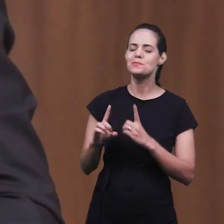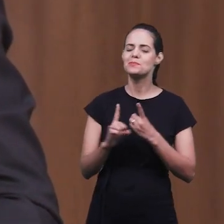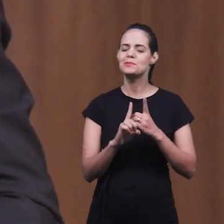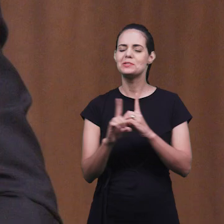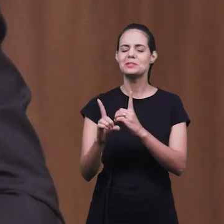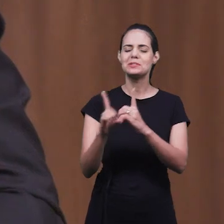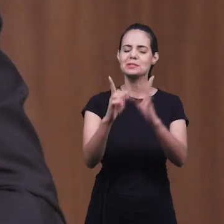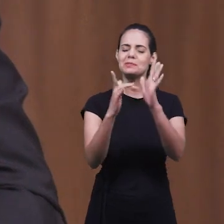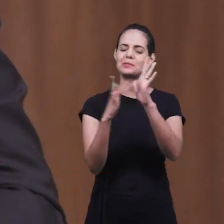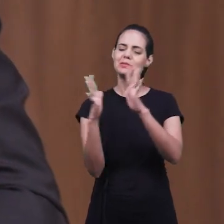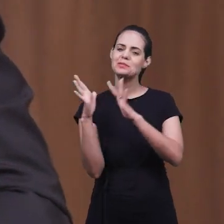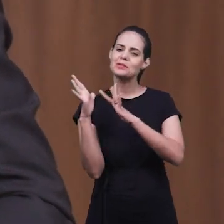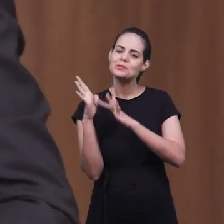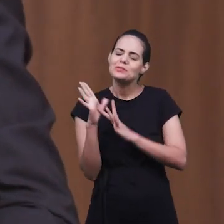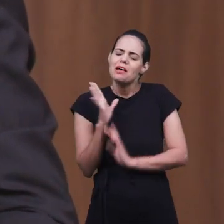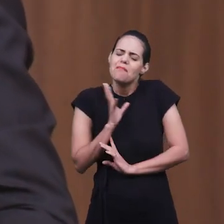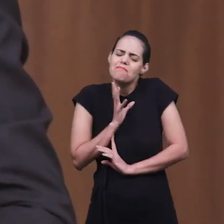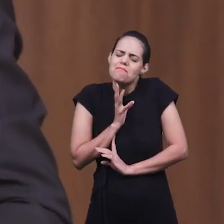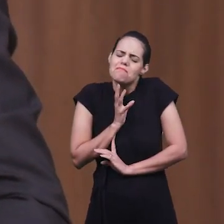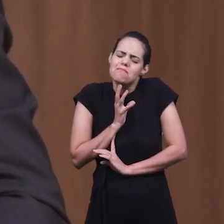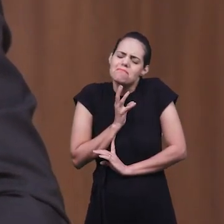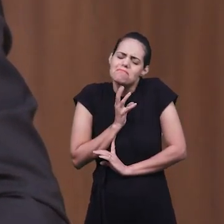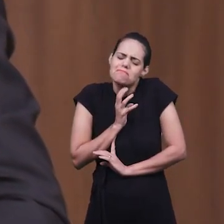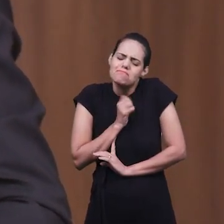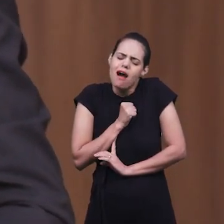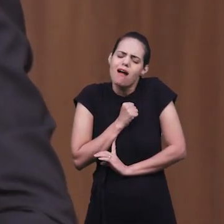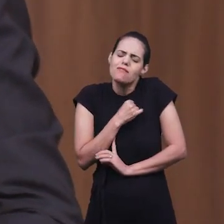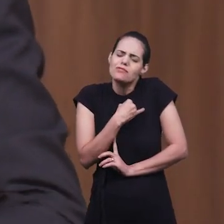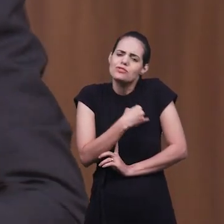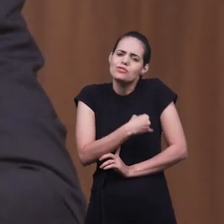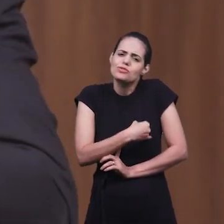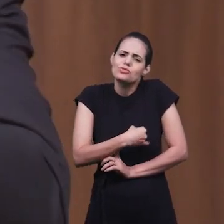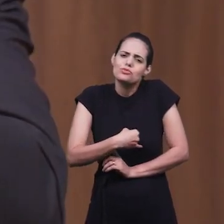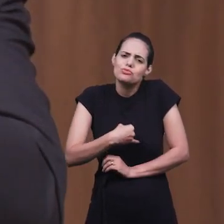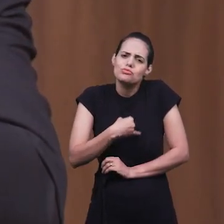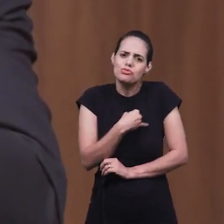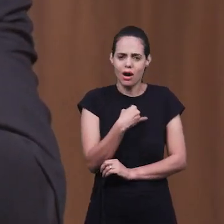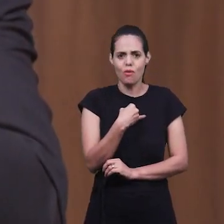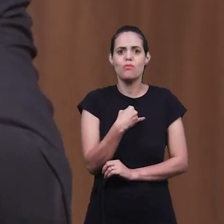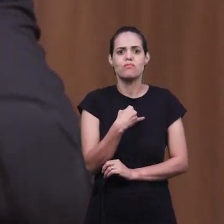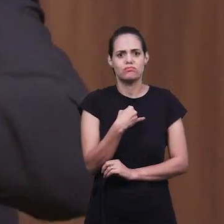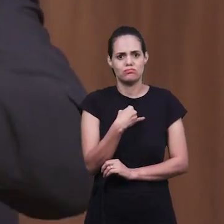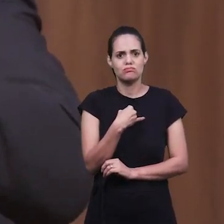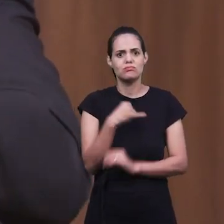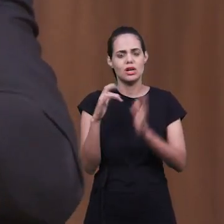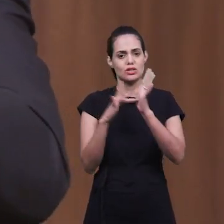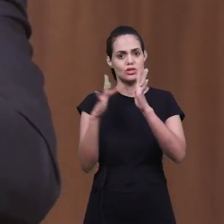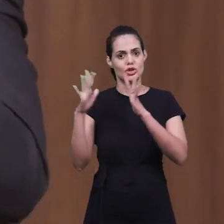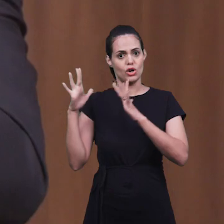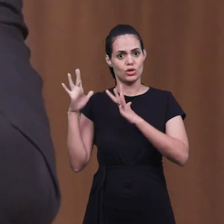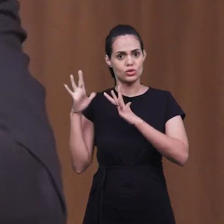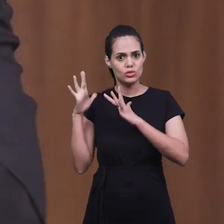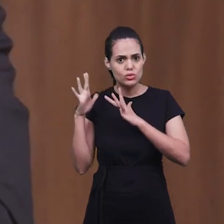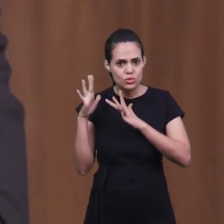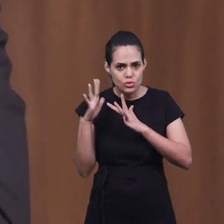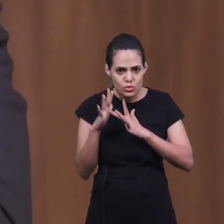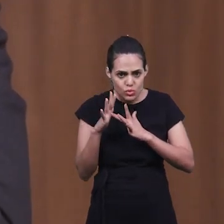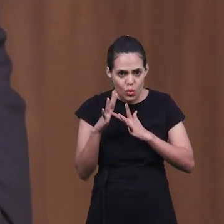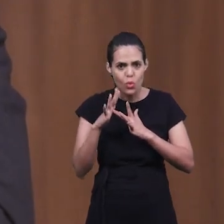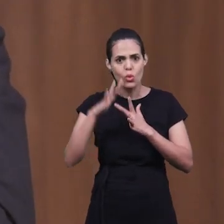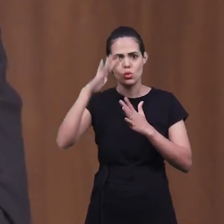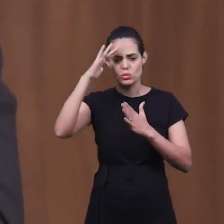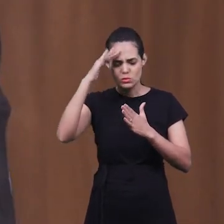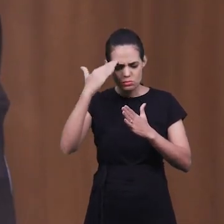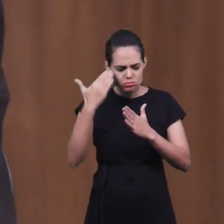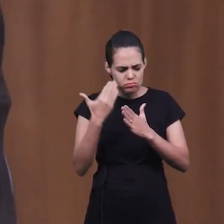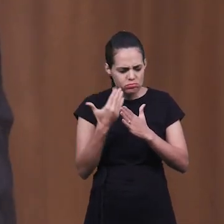era aquele discípulo a quem Jesus amava, a quem foi confiadas muitas profecias, como,